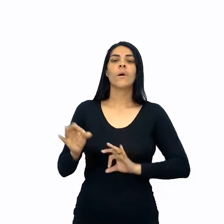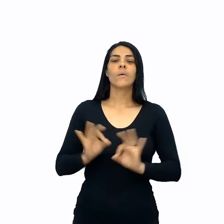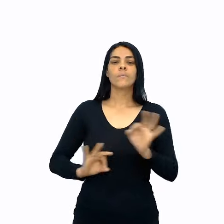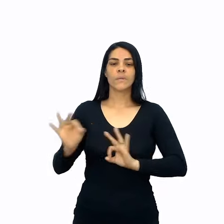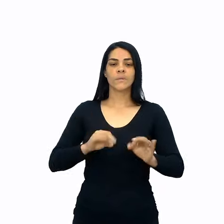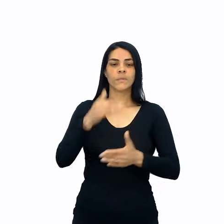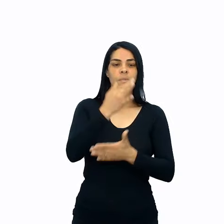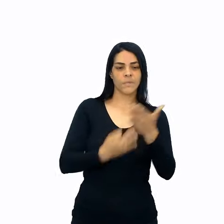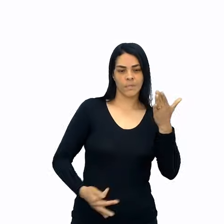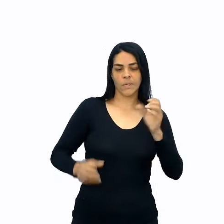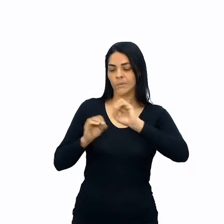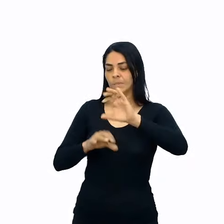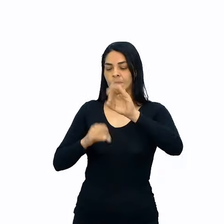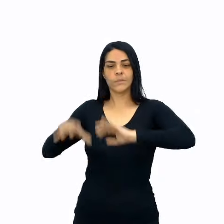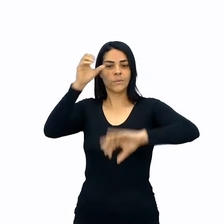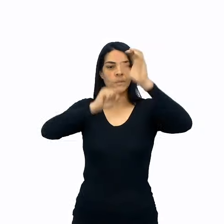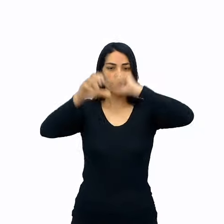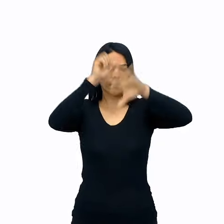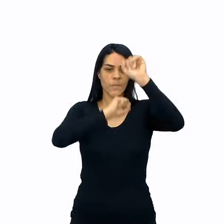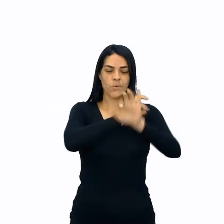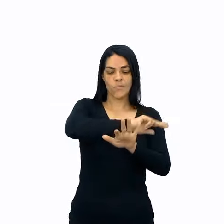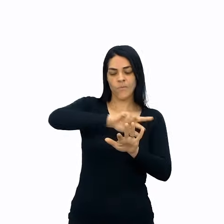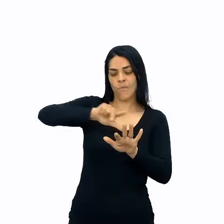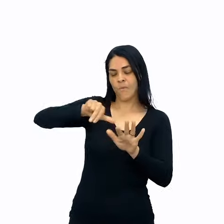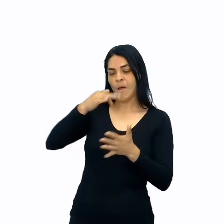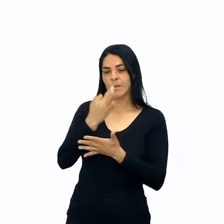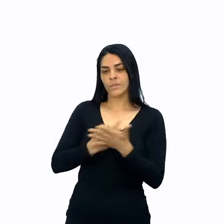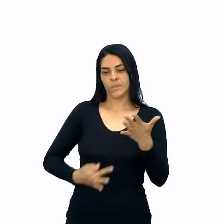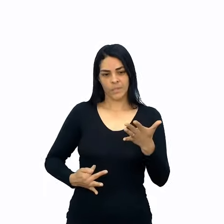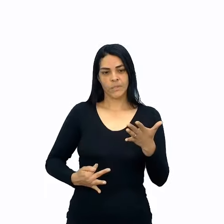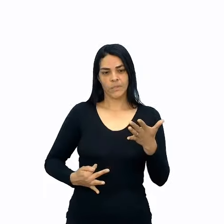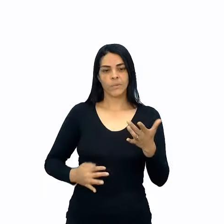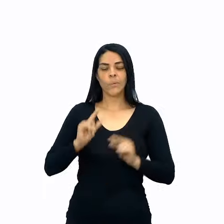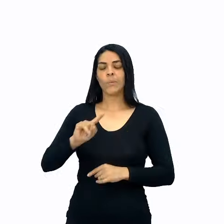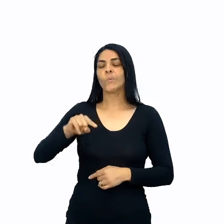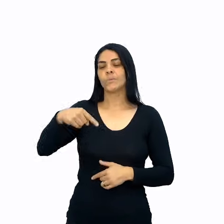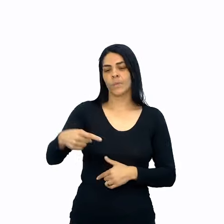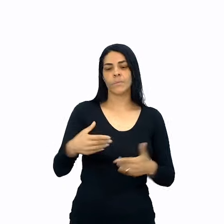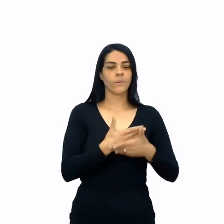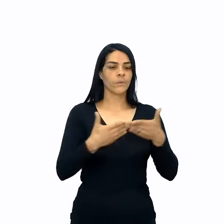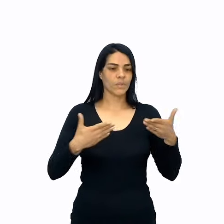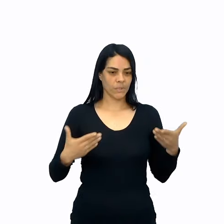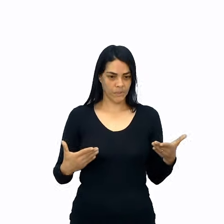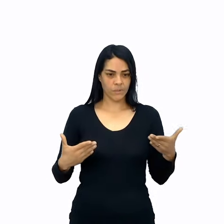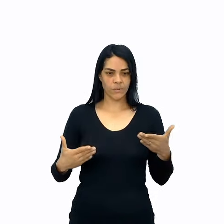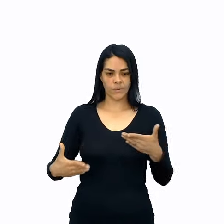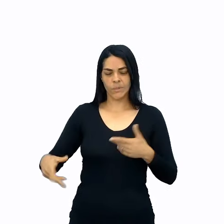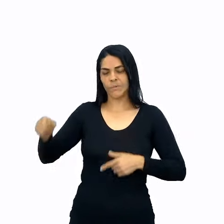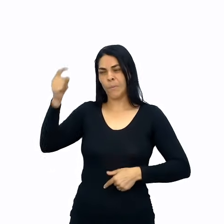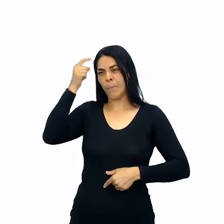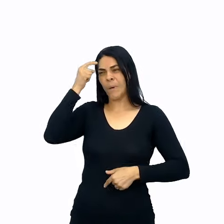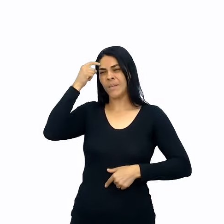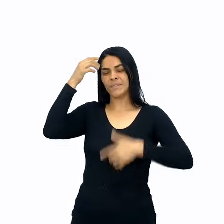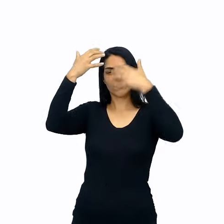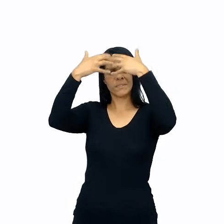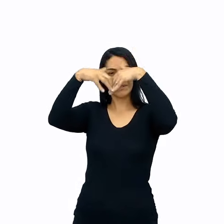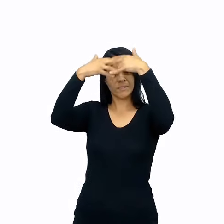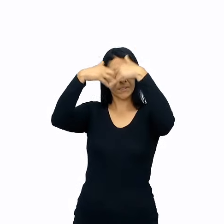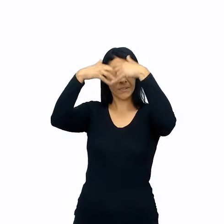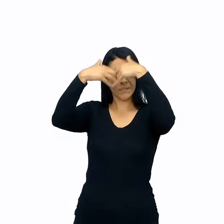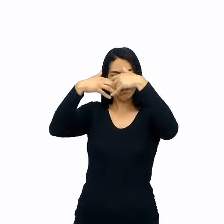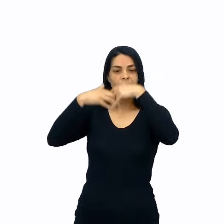no ensino e na aprendizagem de variados textos. E depois vamos refletir acerca do modelo didático